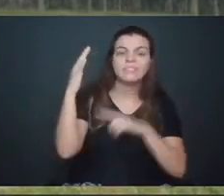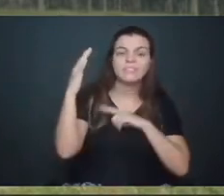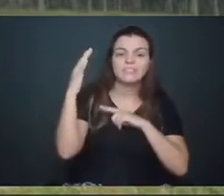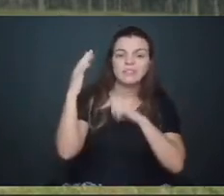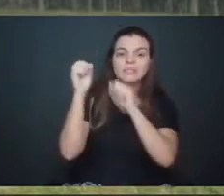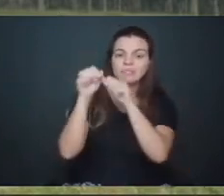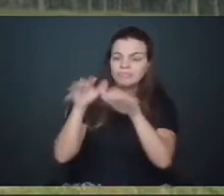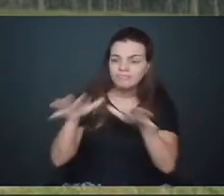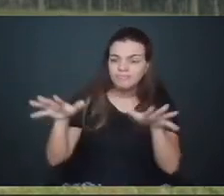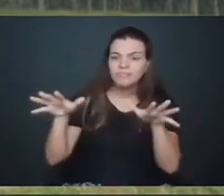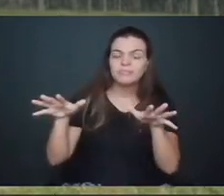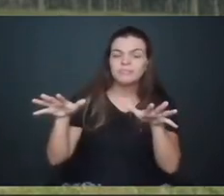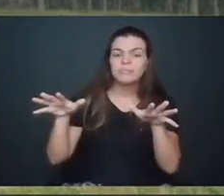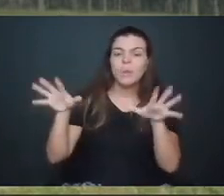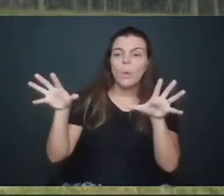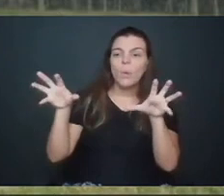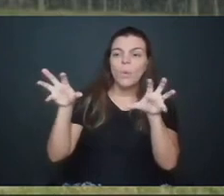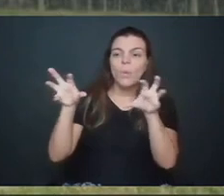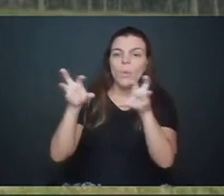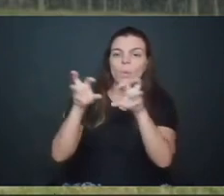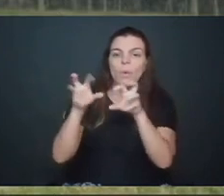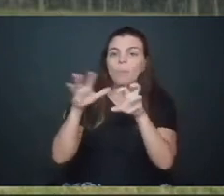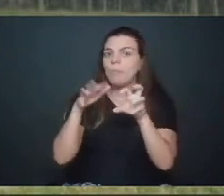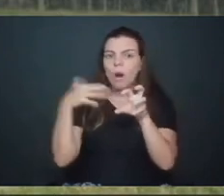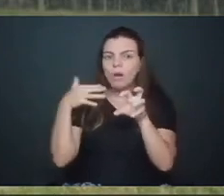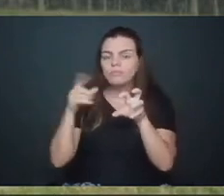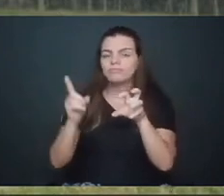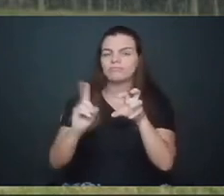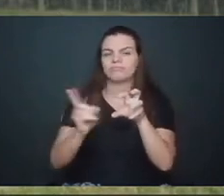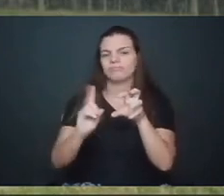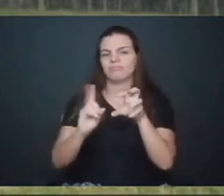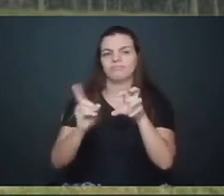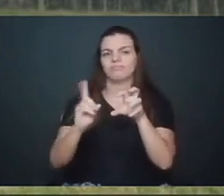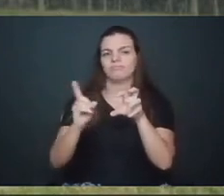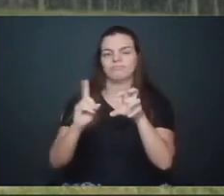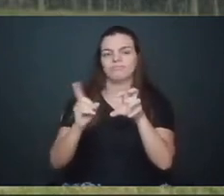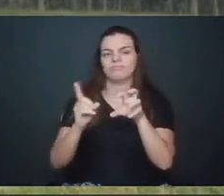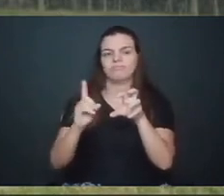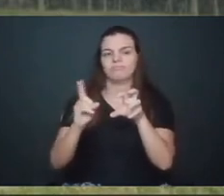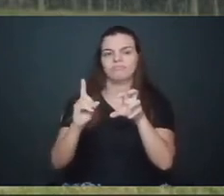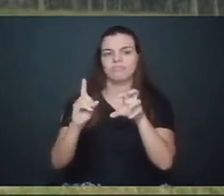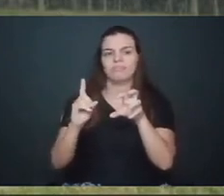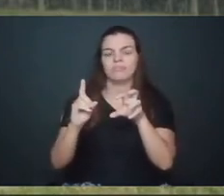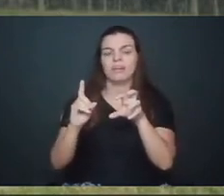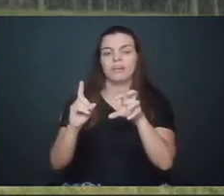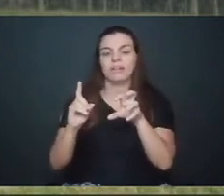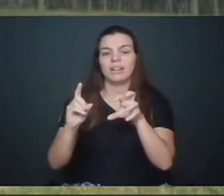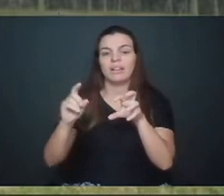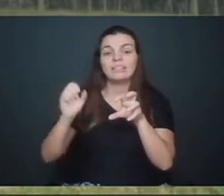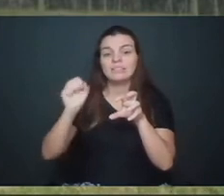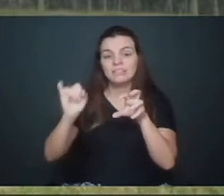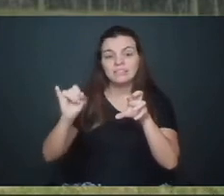folhas, morreu. Resumo, não regenera no meio da floresta, gente. Não regenera.